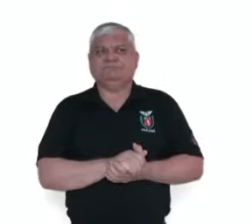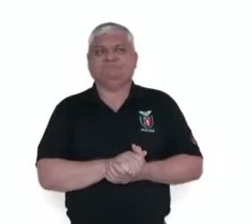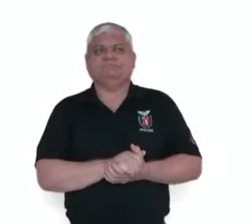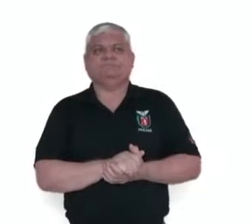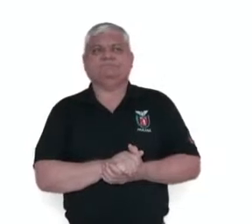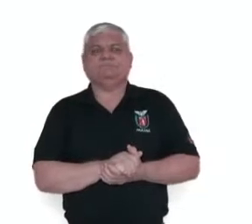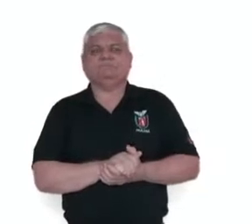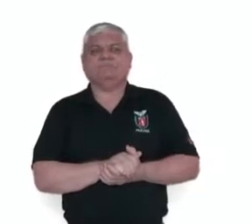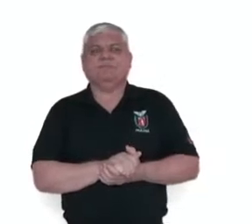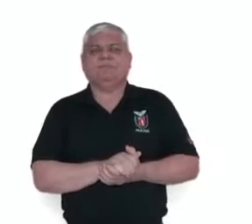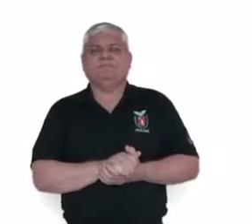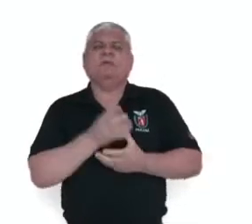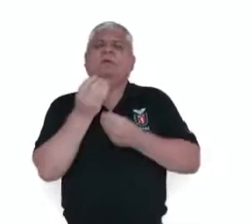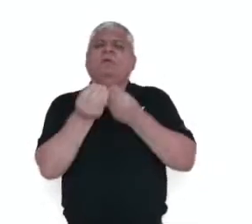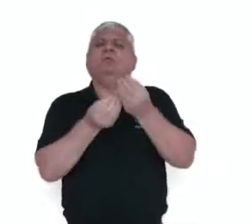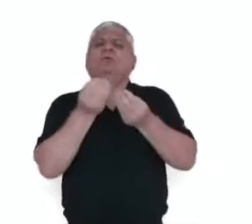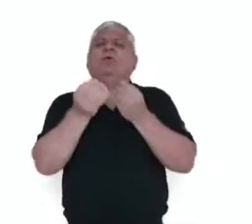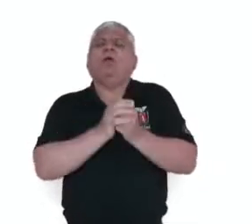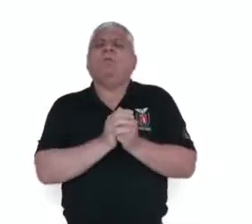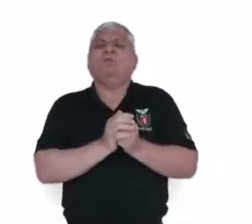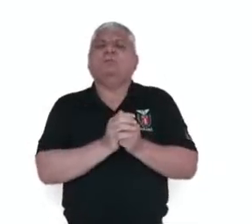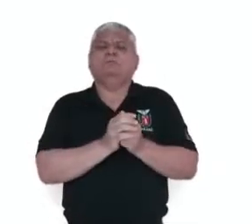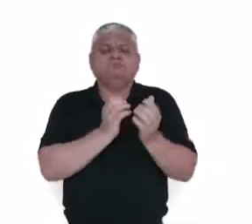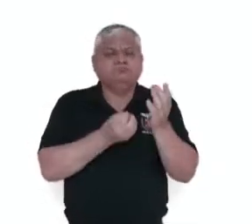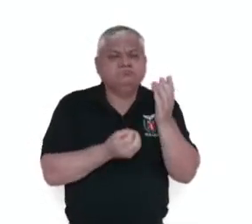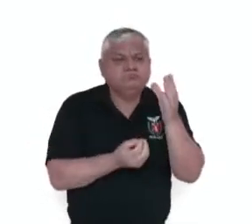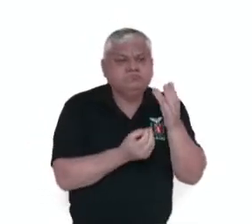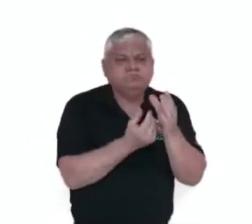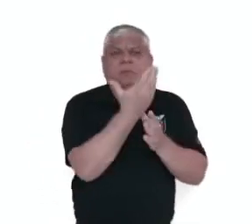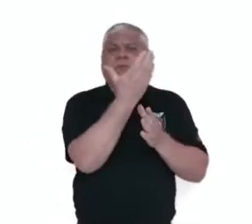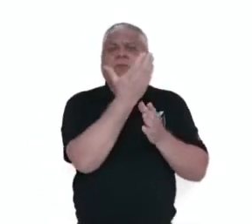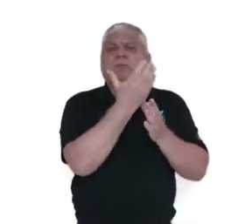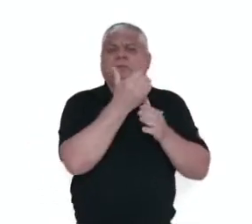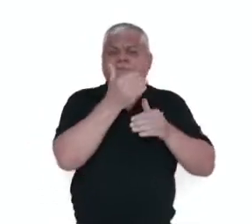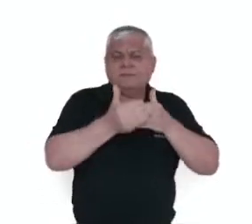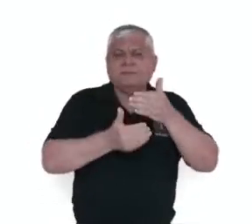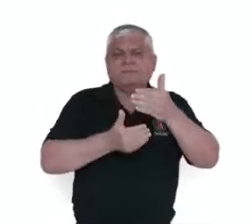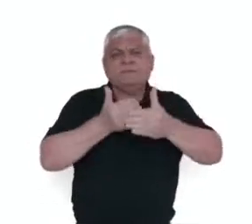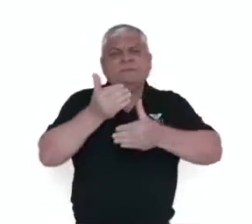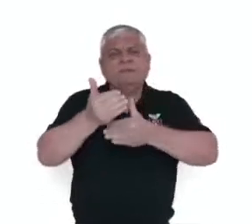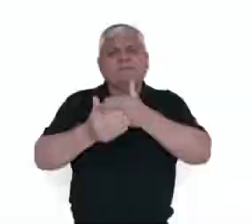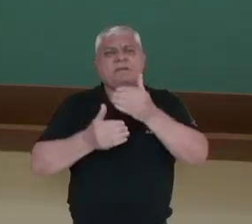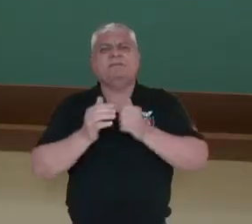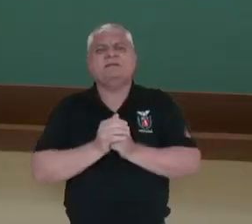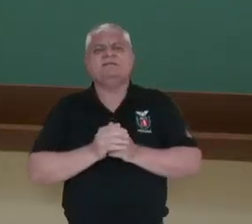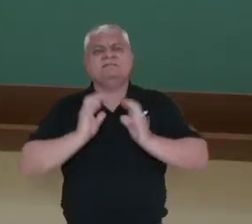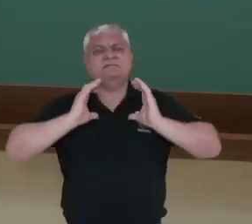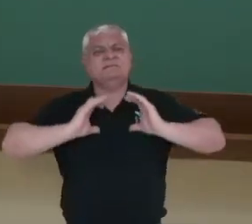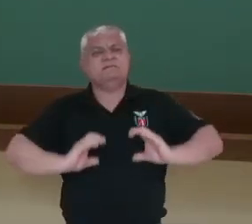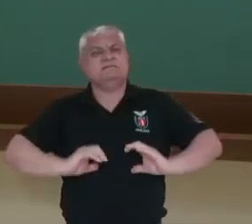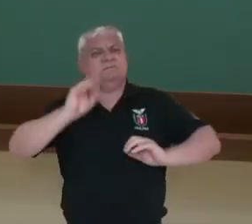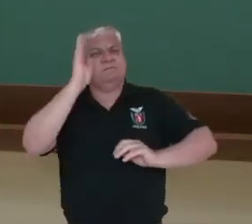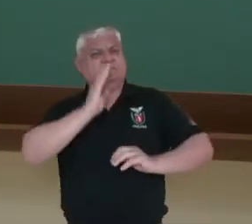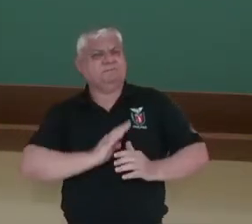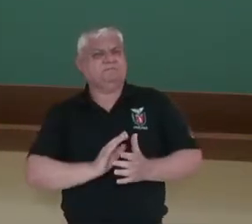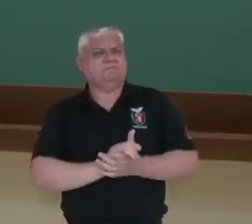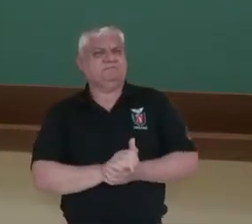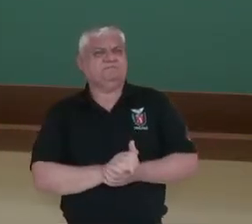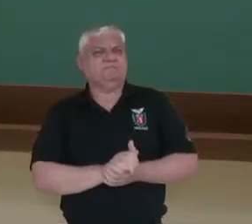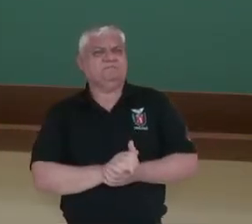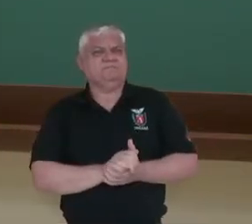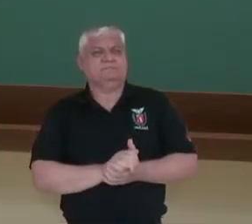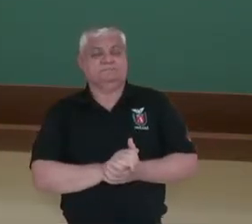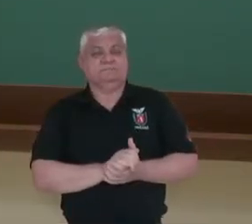Então, como é que se constrói, pegando em termos de imagens assim, em relação à cidadania brasileira? Na